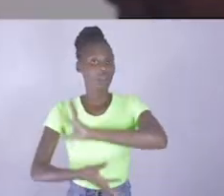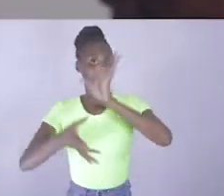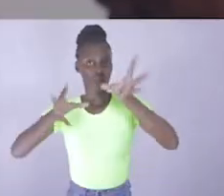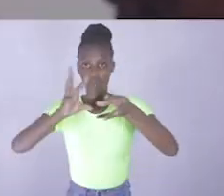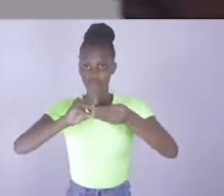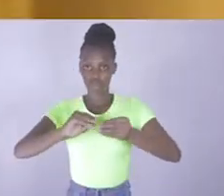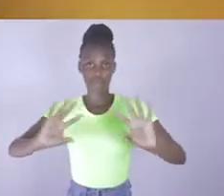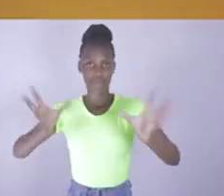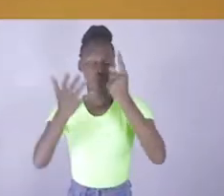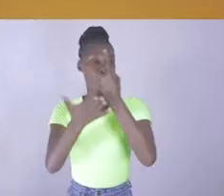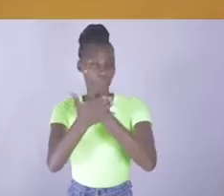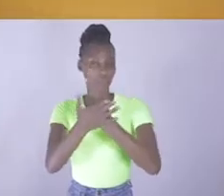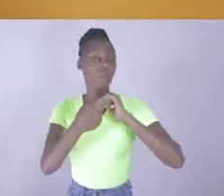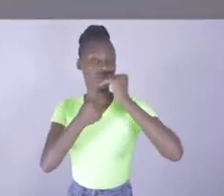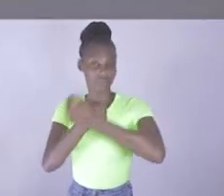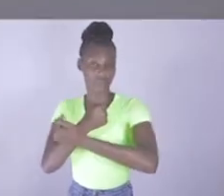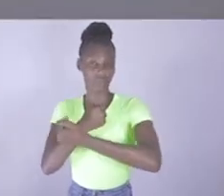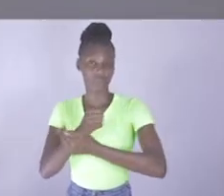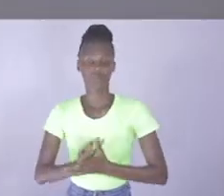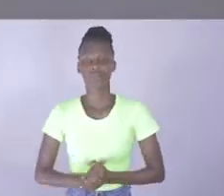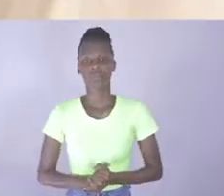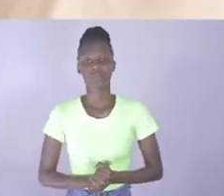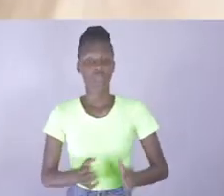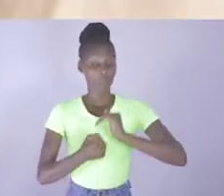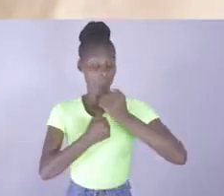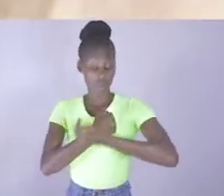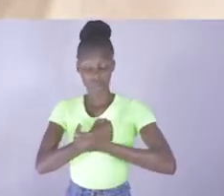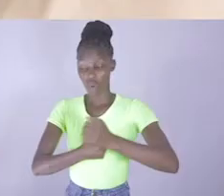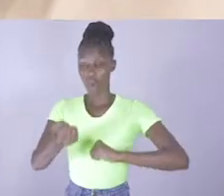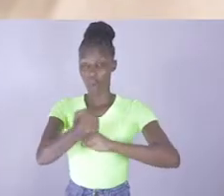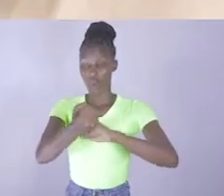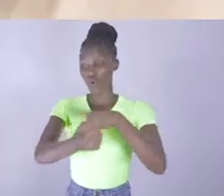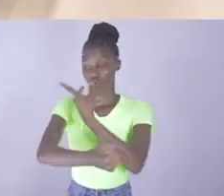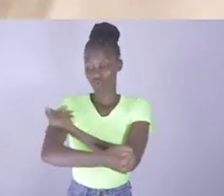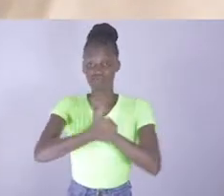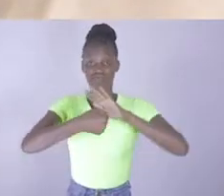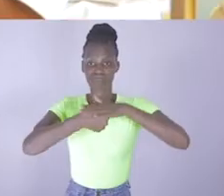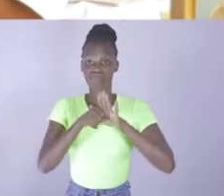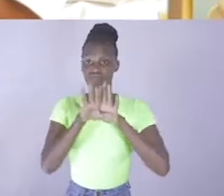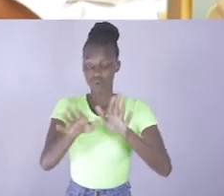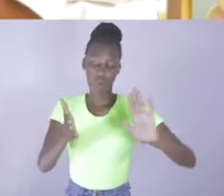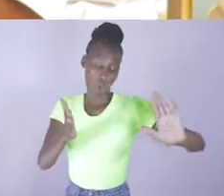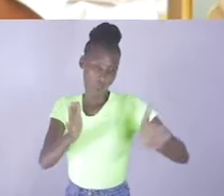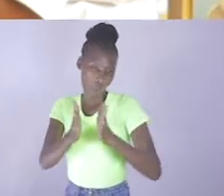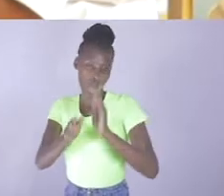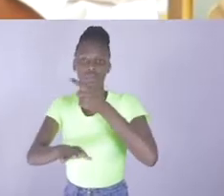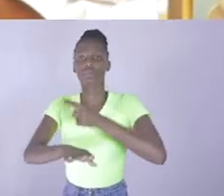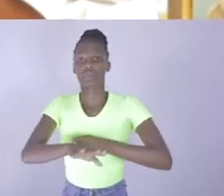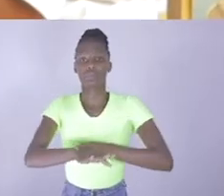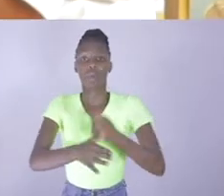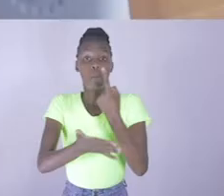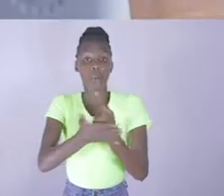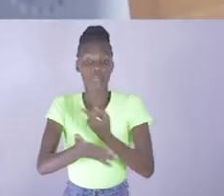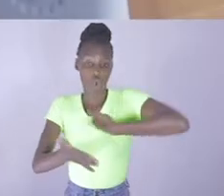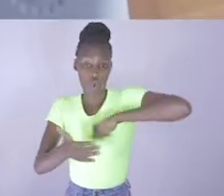Tudo na vida requer proteção. A proteção fornecida pela vacina contra a Covid-19 diminui com o